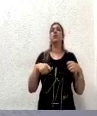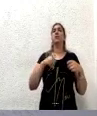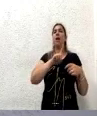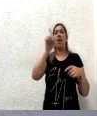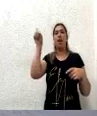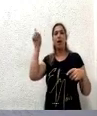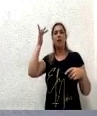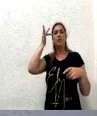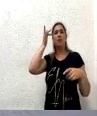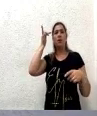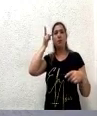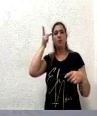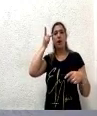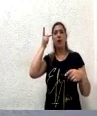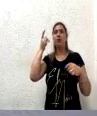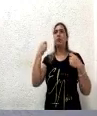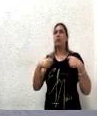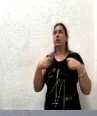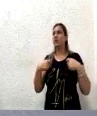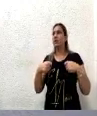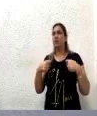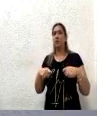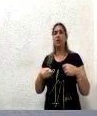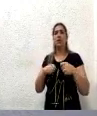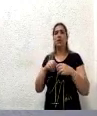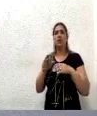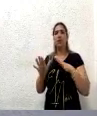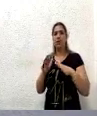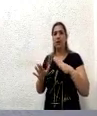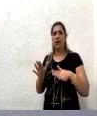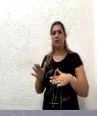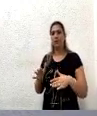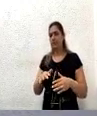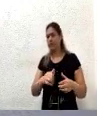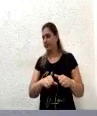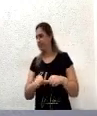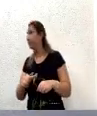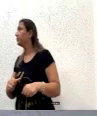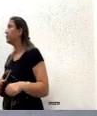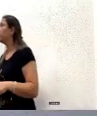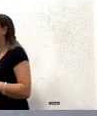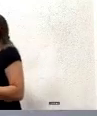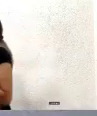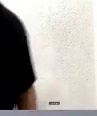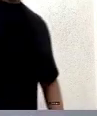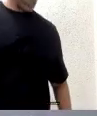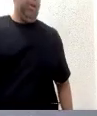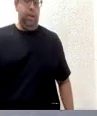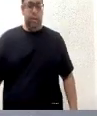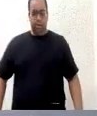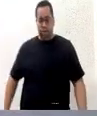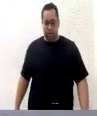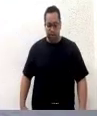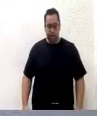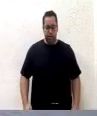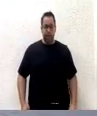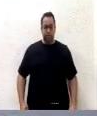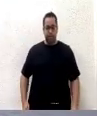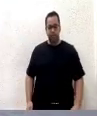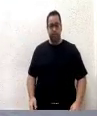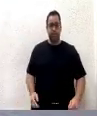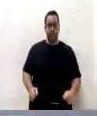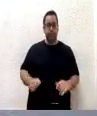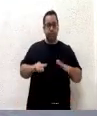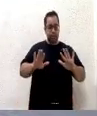tem que encher um cartuchinho, até isolar esse vírus demora um pouco, mas isso não vai mudar a estratégia de